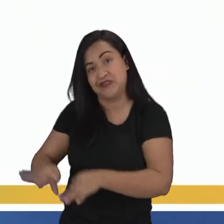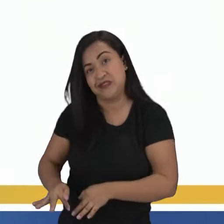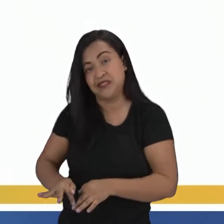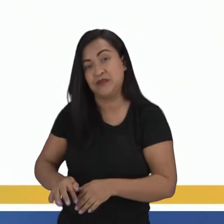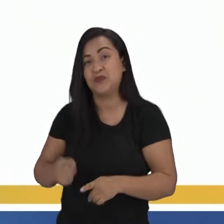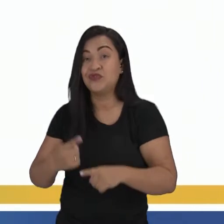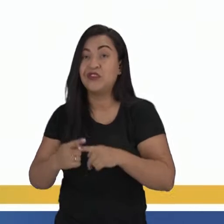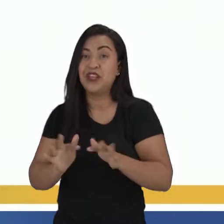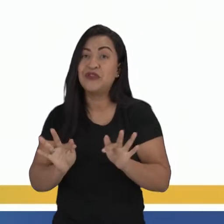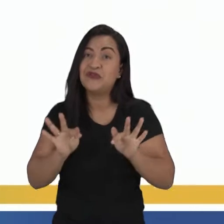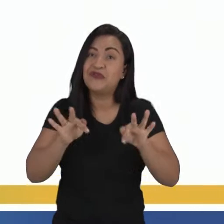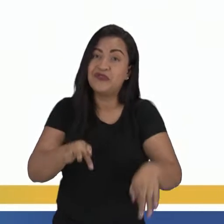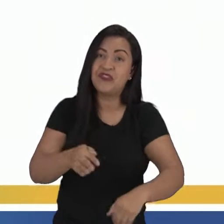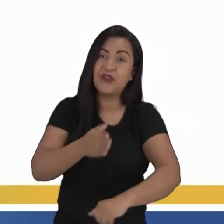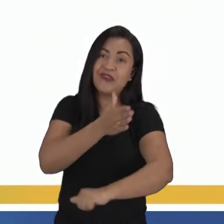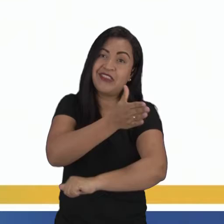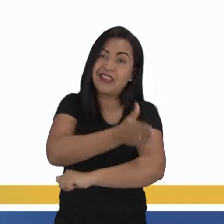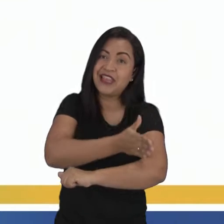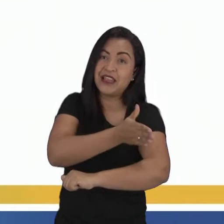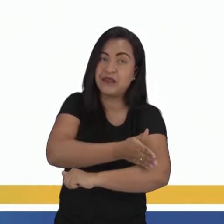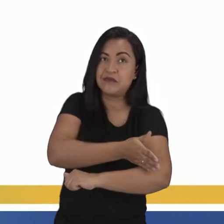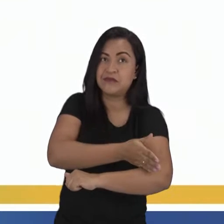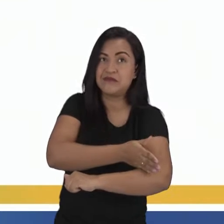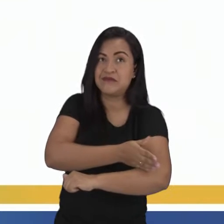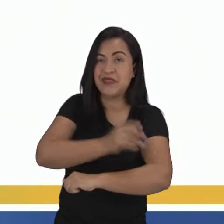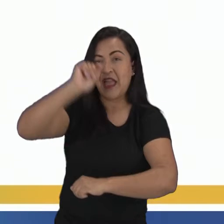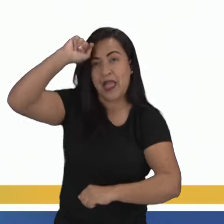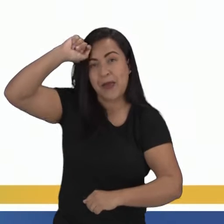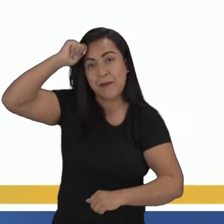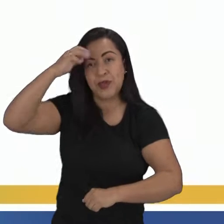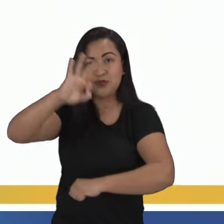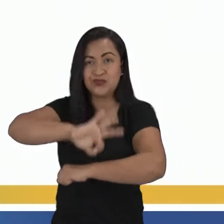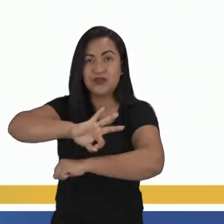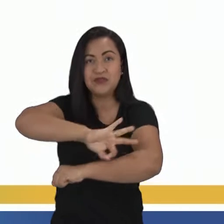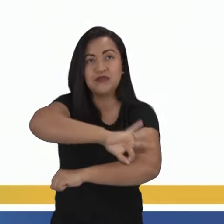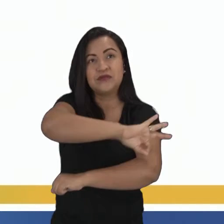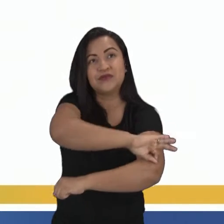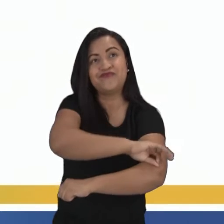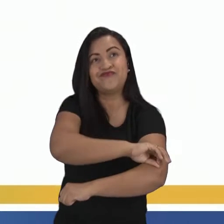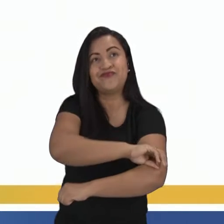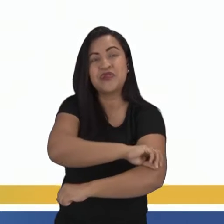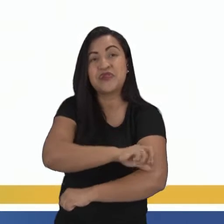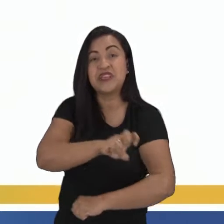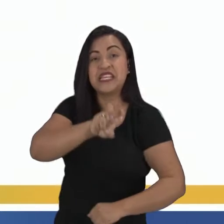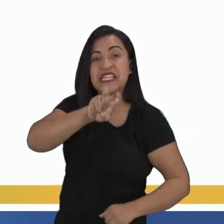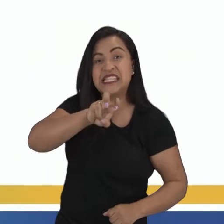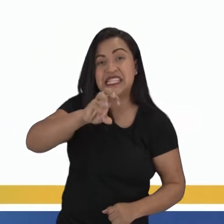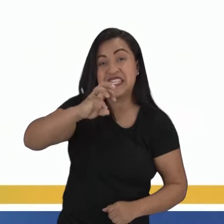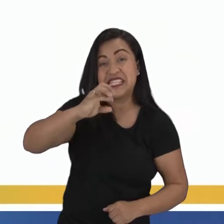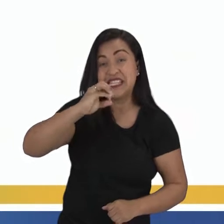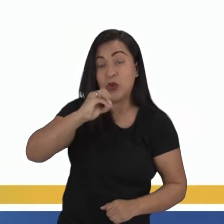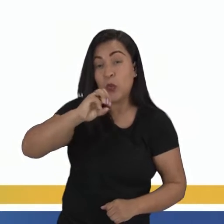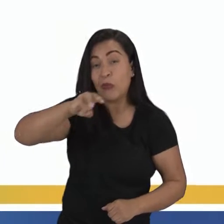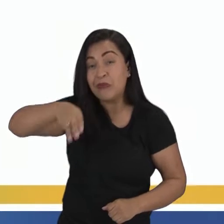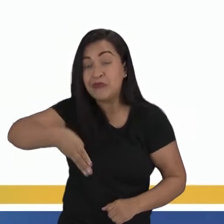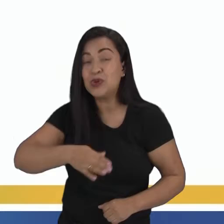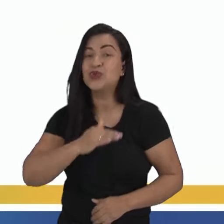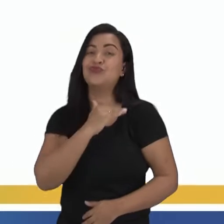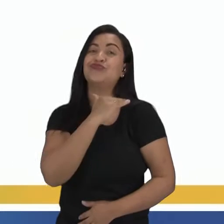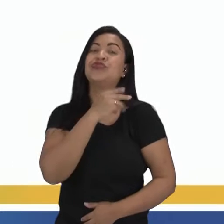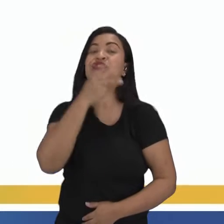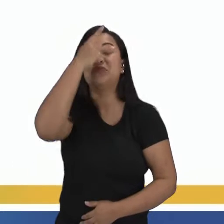final da Idade Média. A peste negra aí, vamos lá para o nosso material. 50 milhões de mortos, né?